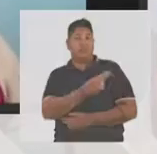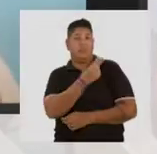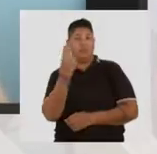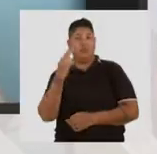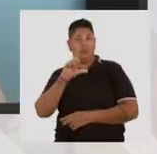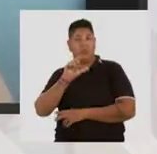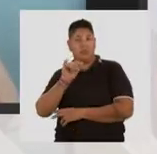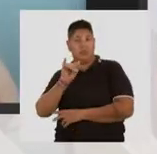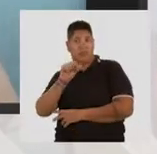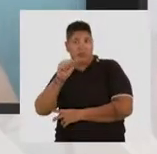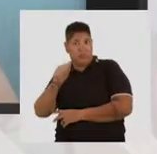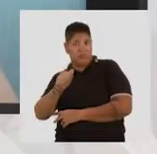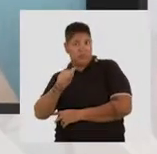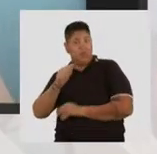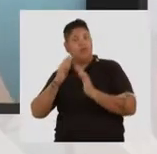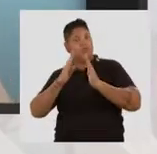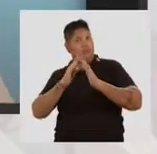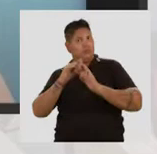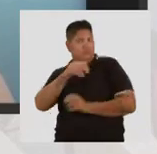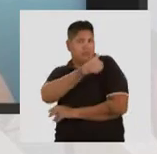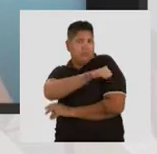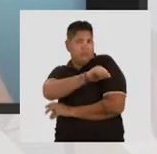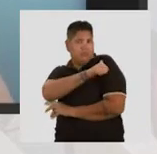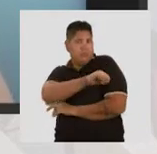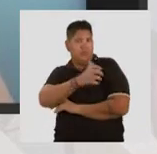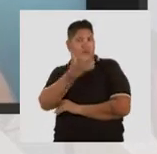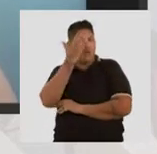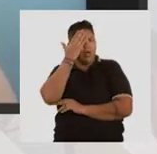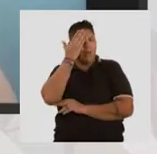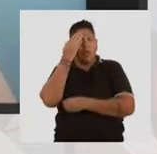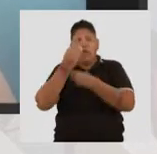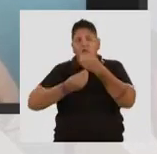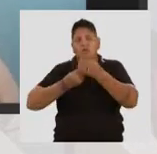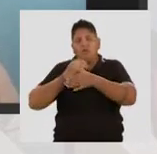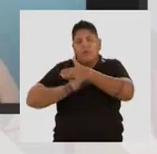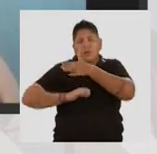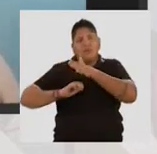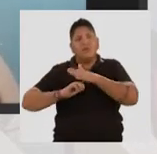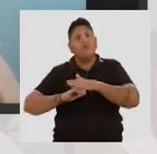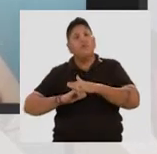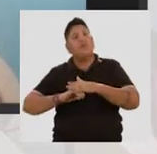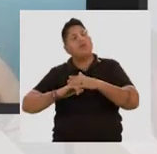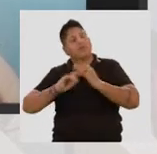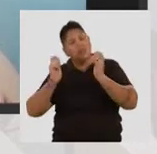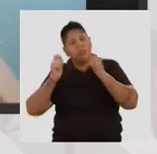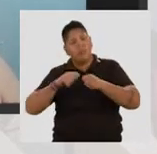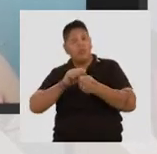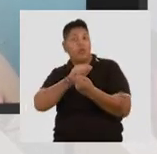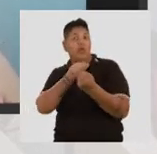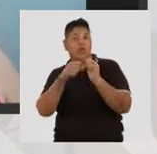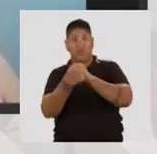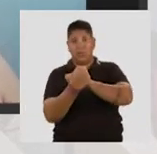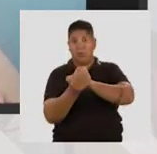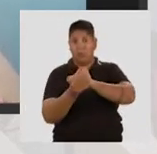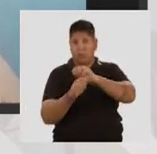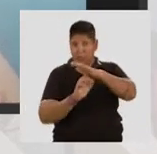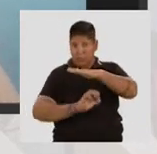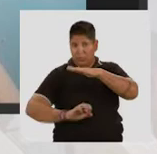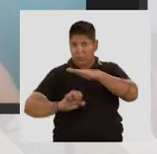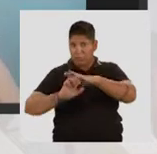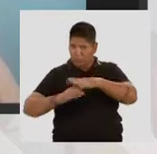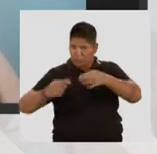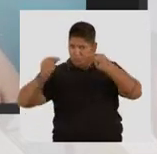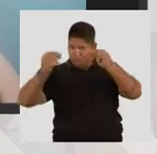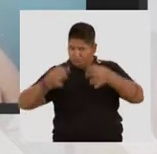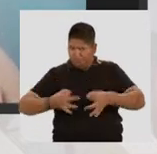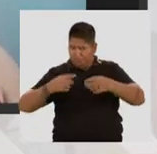Meu nome é Laísa, sou do Rio de Janeiro e quero saber como o empregador deve adequar a sua empresa de forma